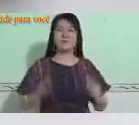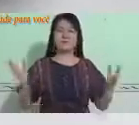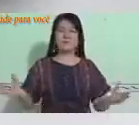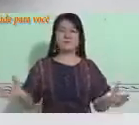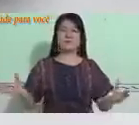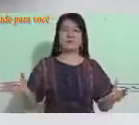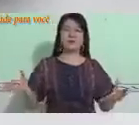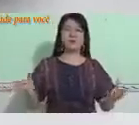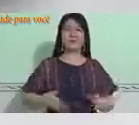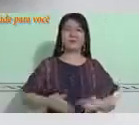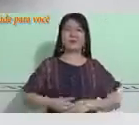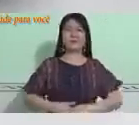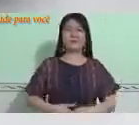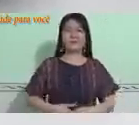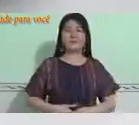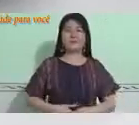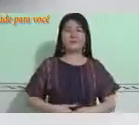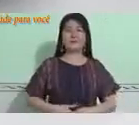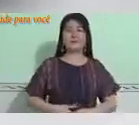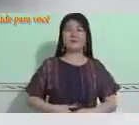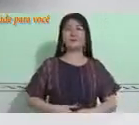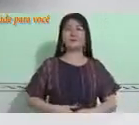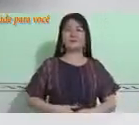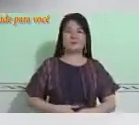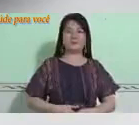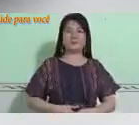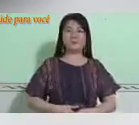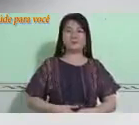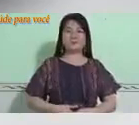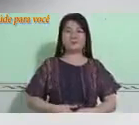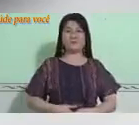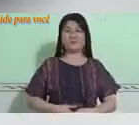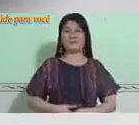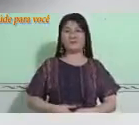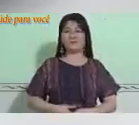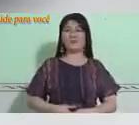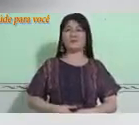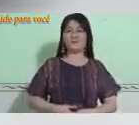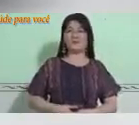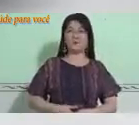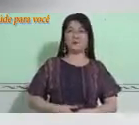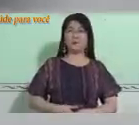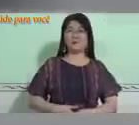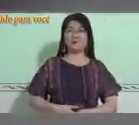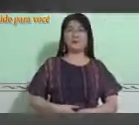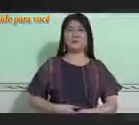o ressecamento da pele, é aconselhado lavar bem as mãos depois da aplicação, ter cuidado